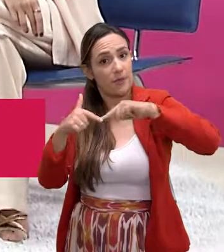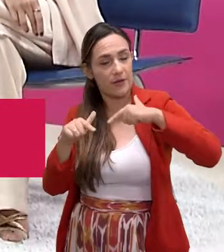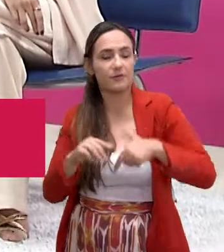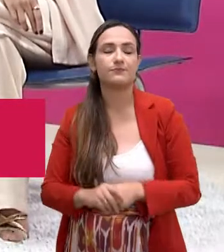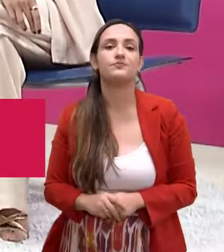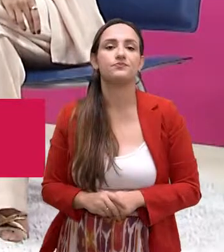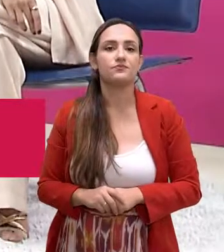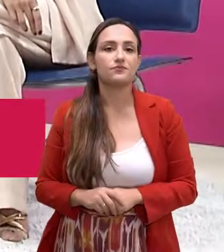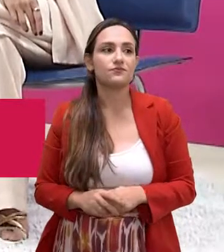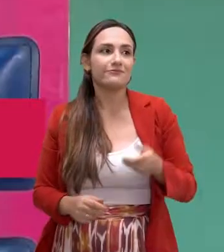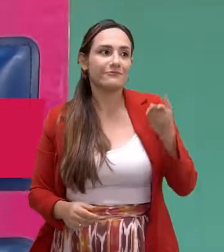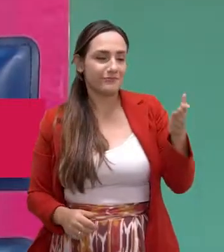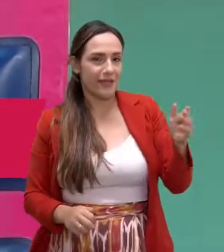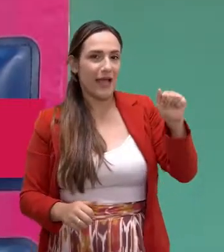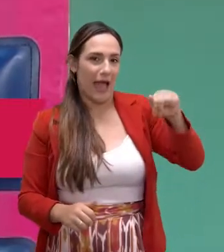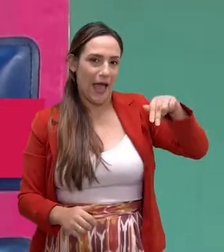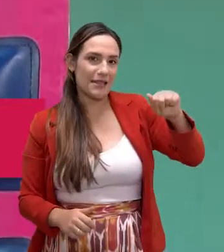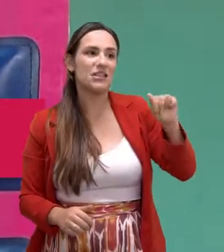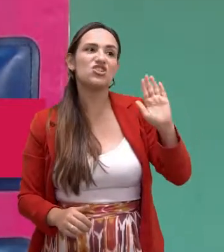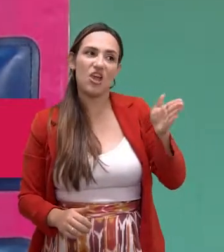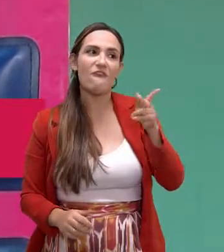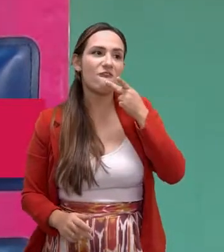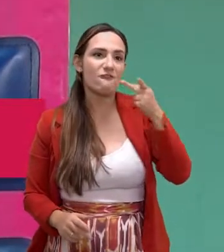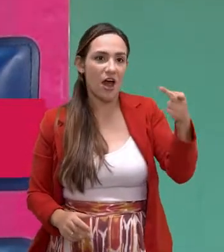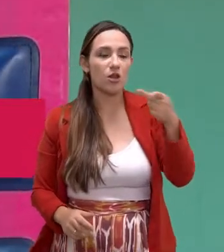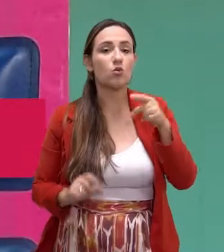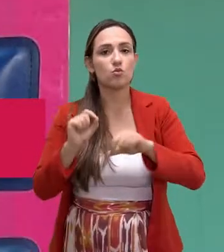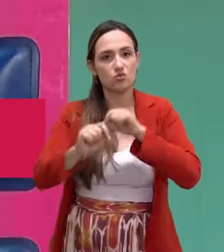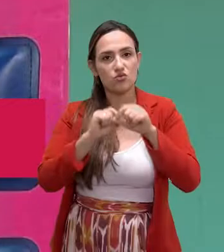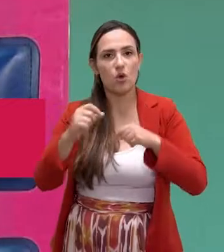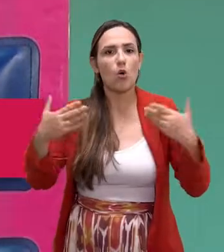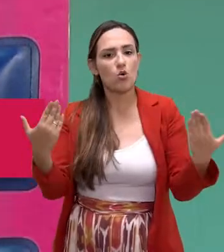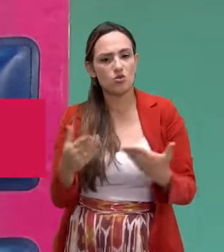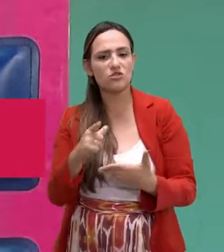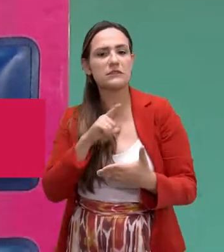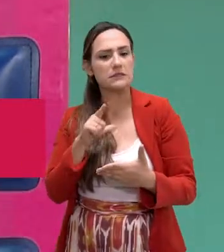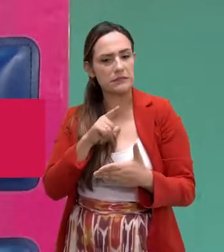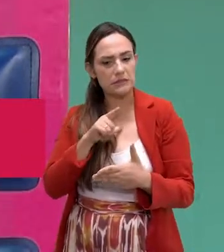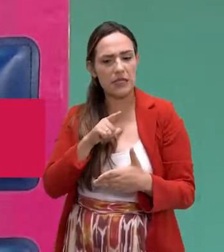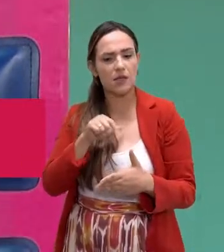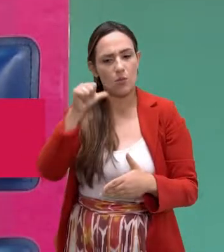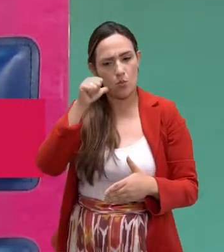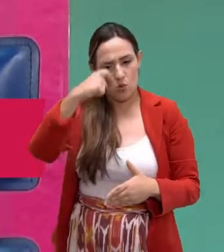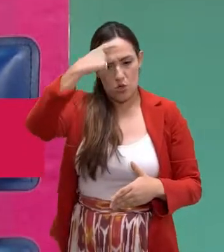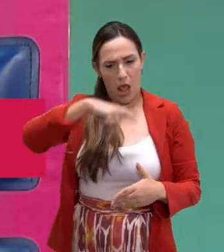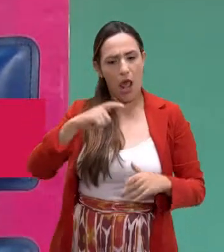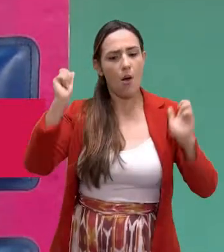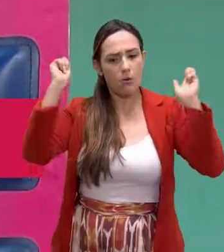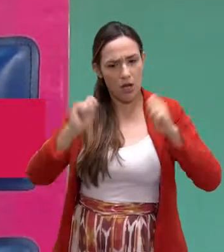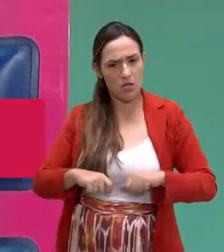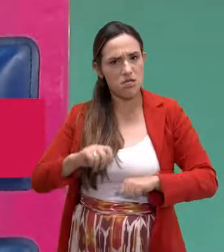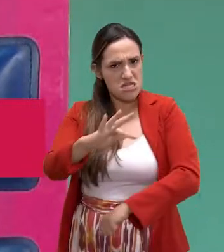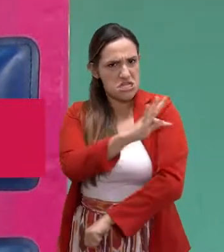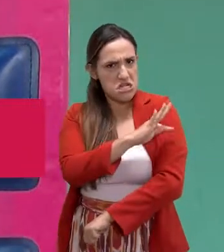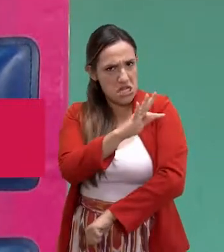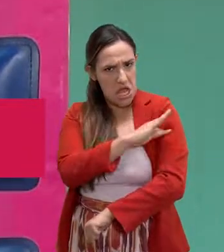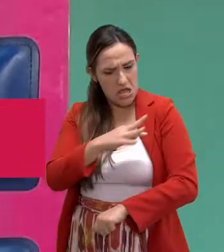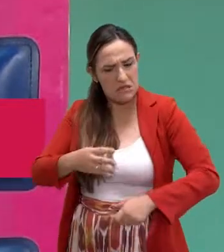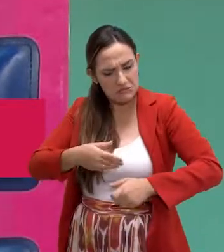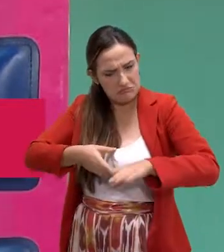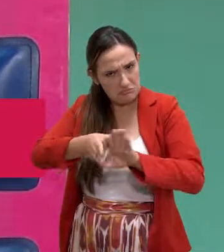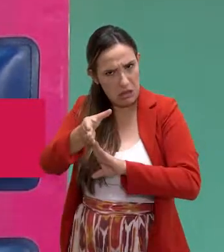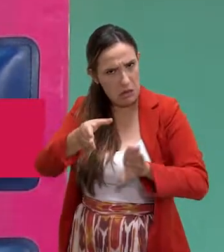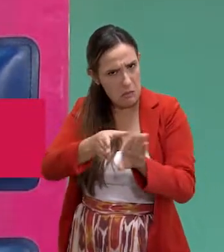bem desenhada pela Ana, com indicações técnicas, com mulheres capacitadas à frente das